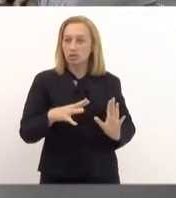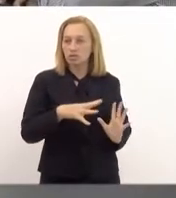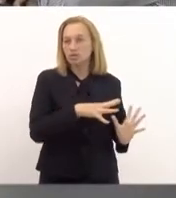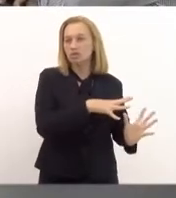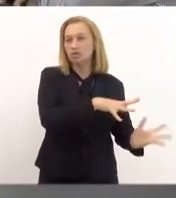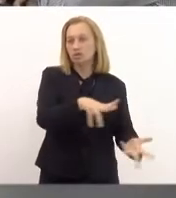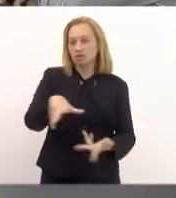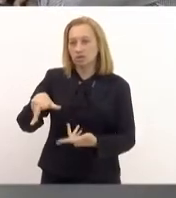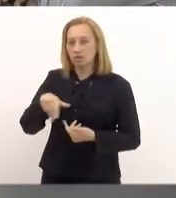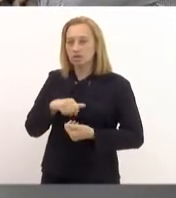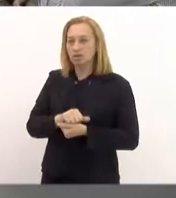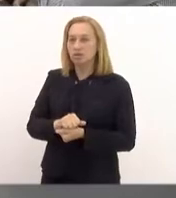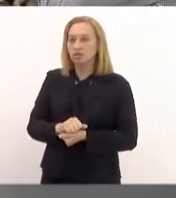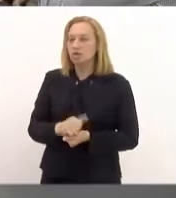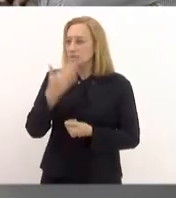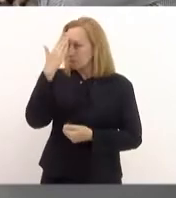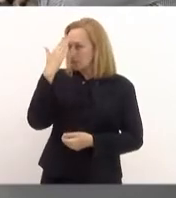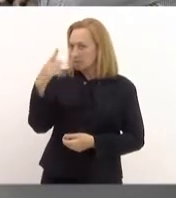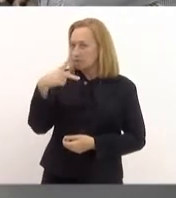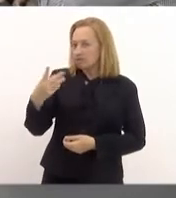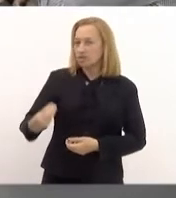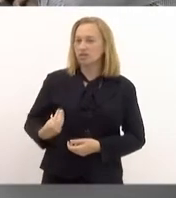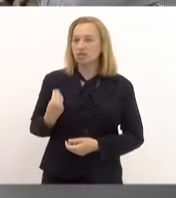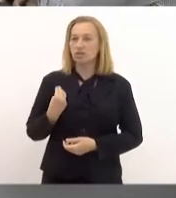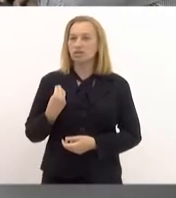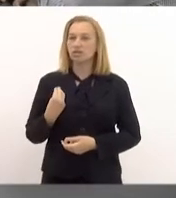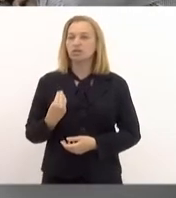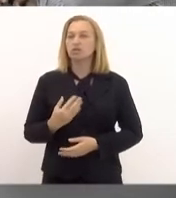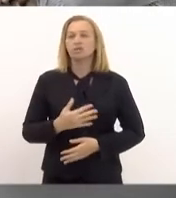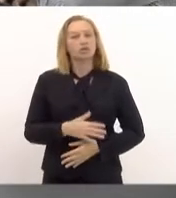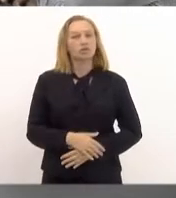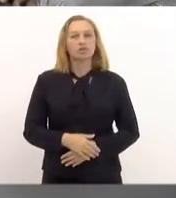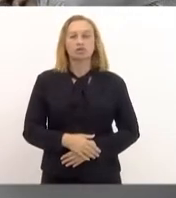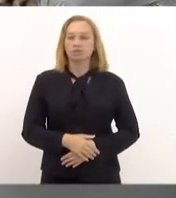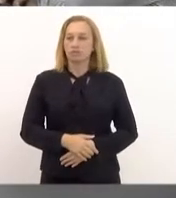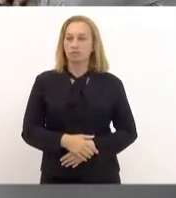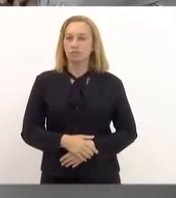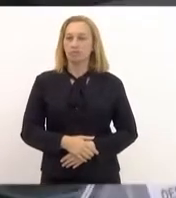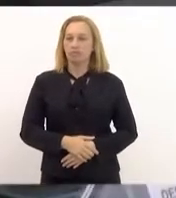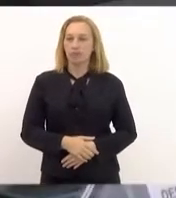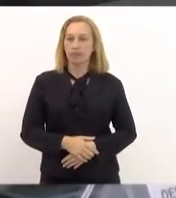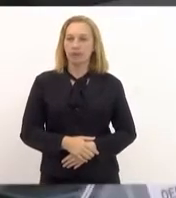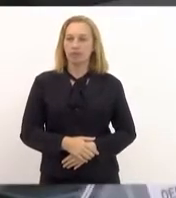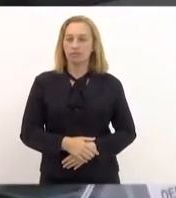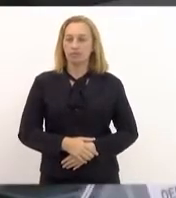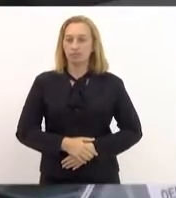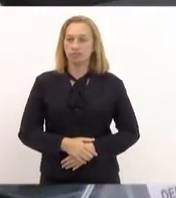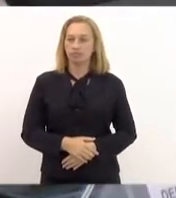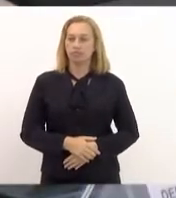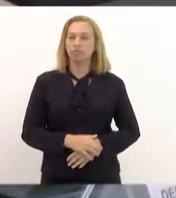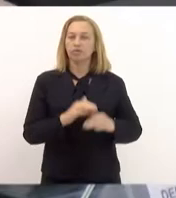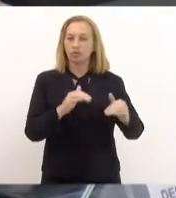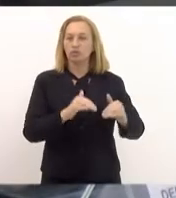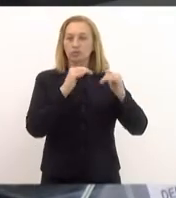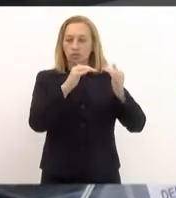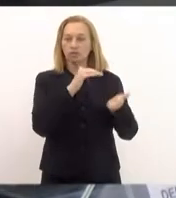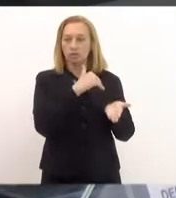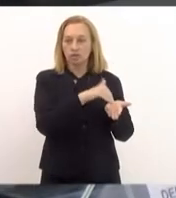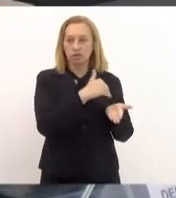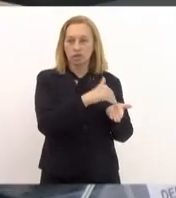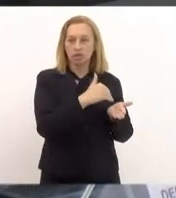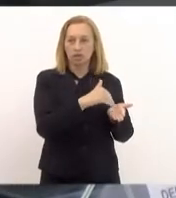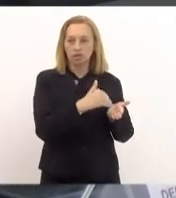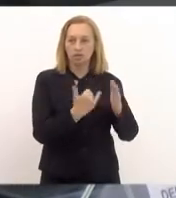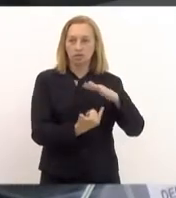reuniões. Obrigado pela presença de vocês. Sintam-se todos citados e agradecidos na figura Joanes Bosco, nosso subsecretário